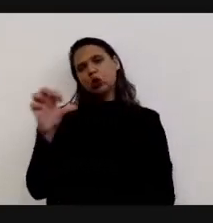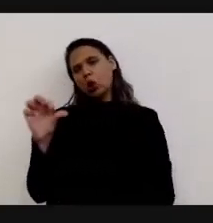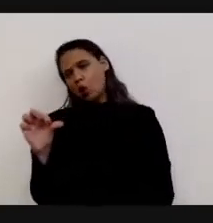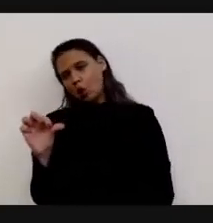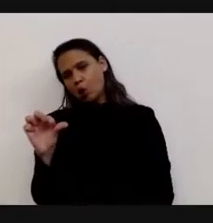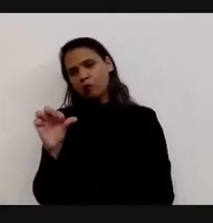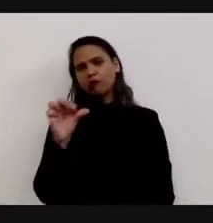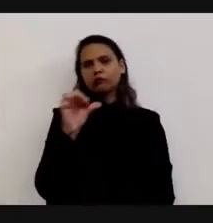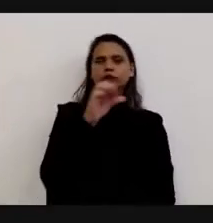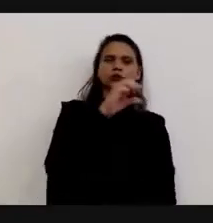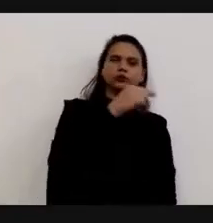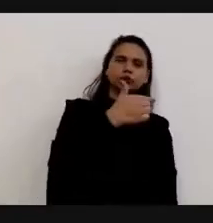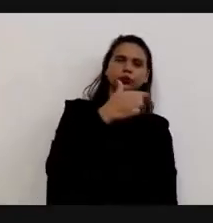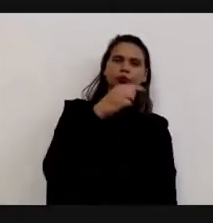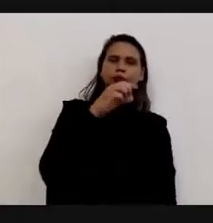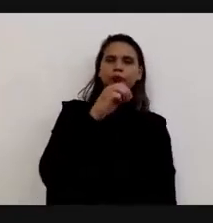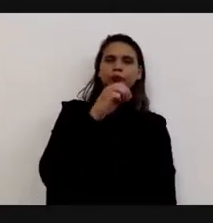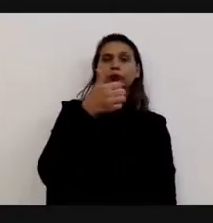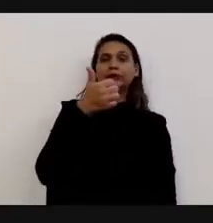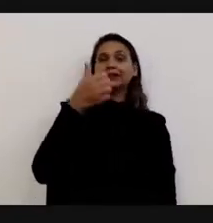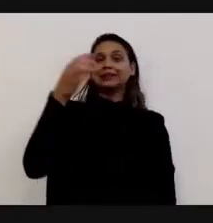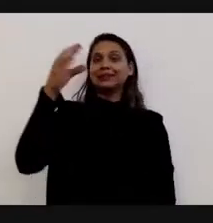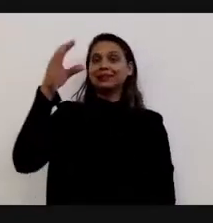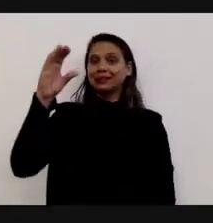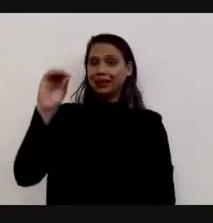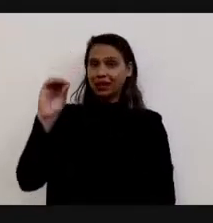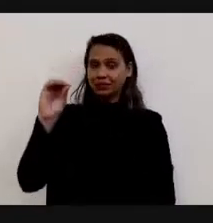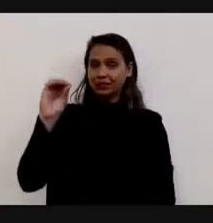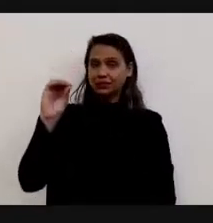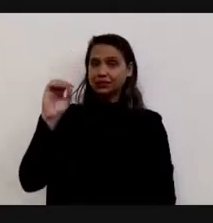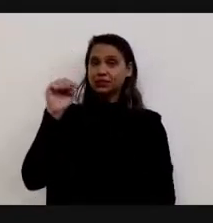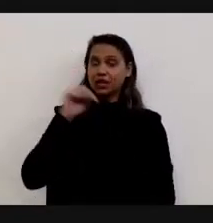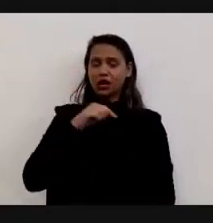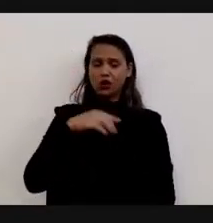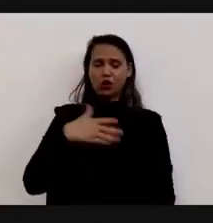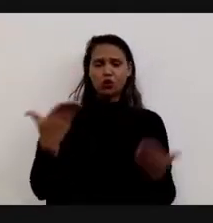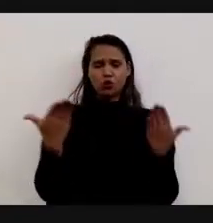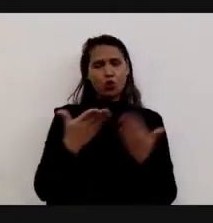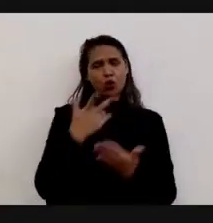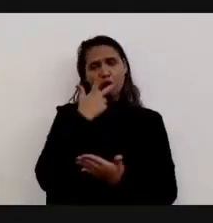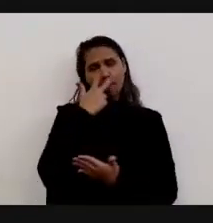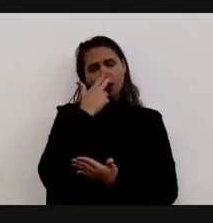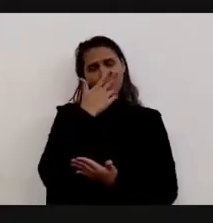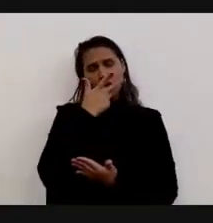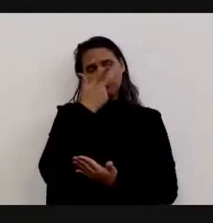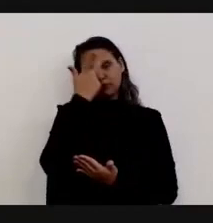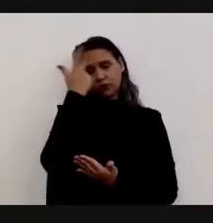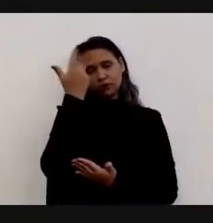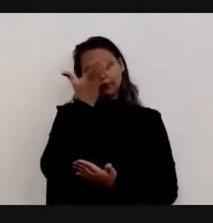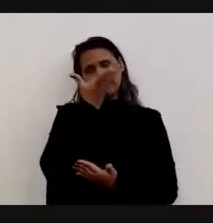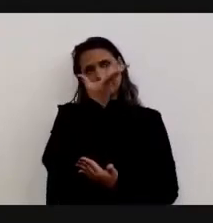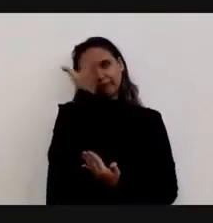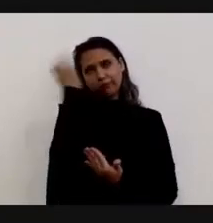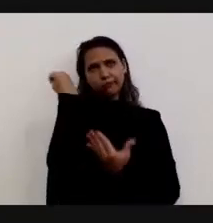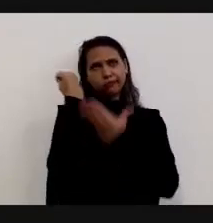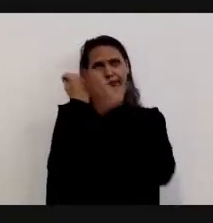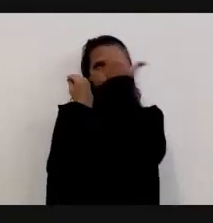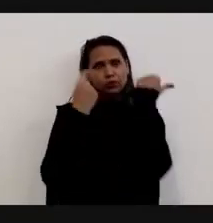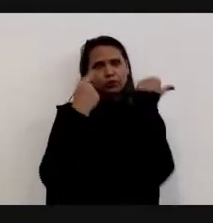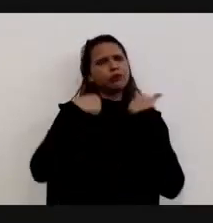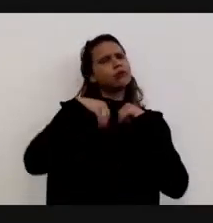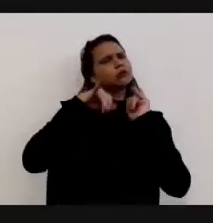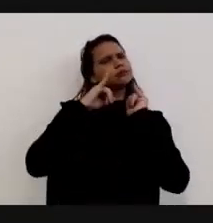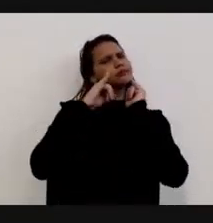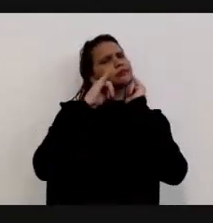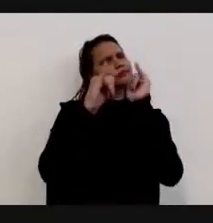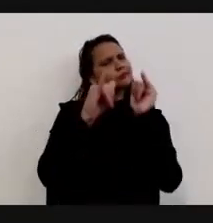2010, ela ganhou muita força nesse período e agora as pessoas estão esquecendo um pouco do que foi proposto naquela época. Eu quero